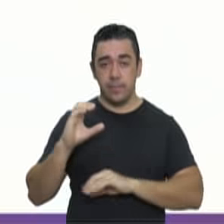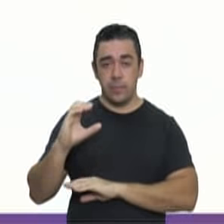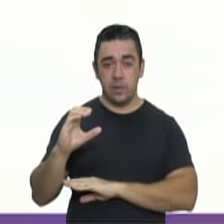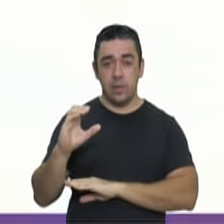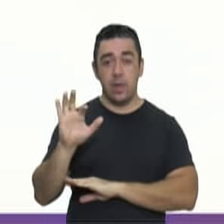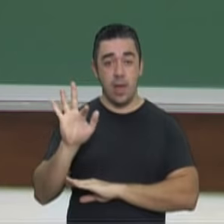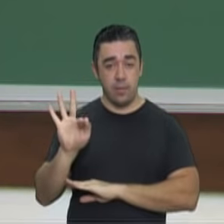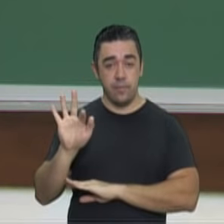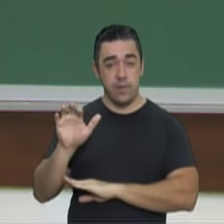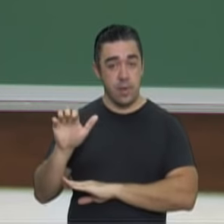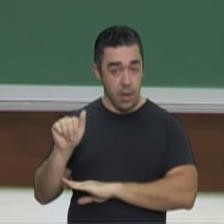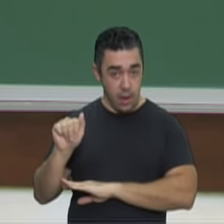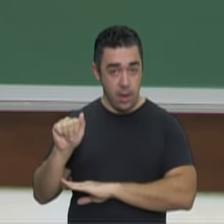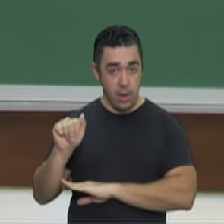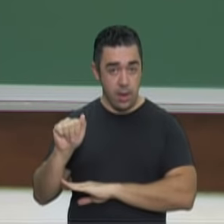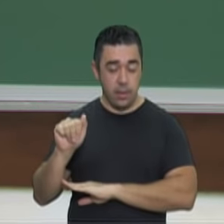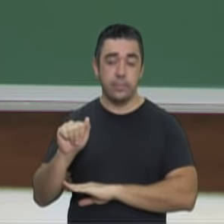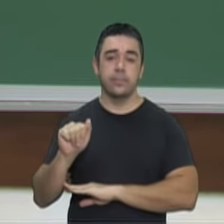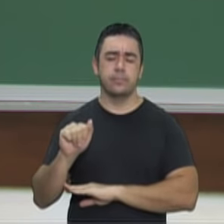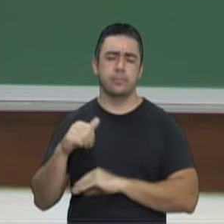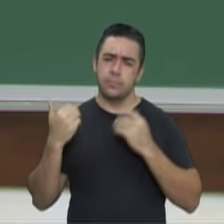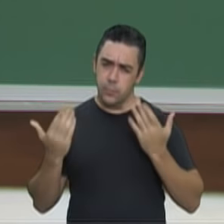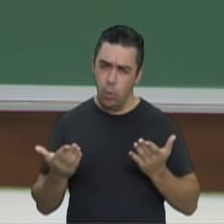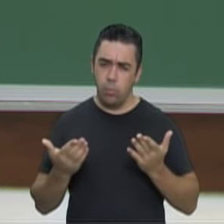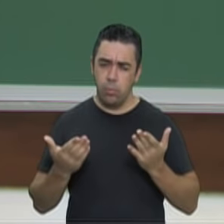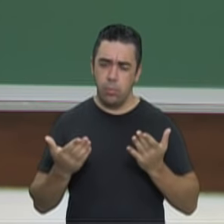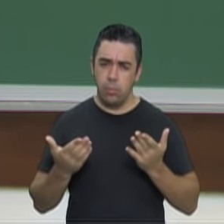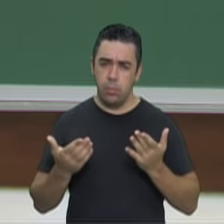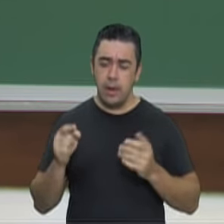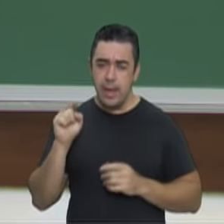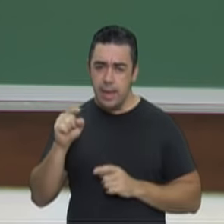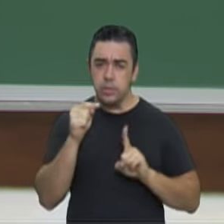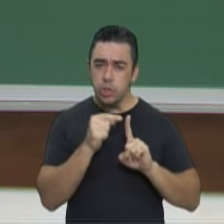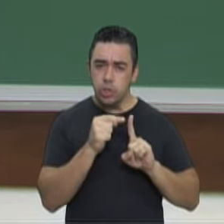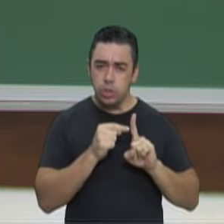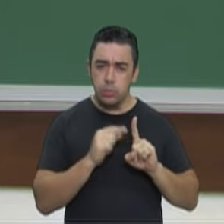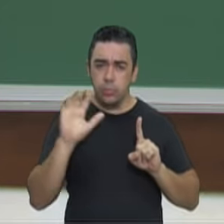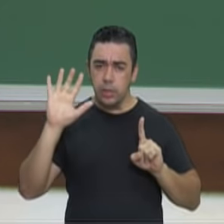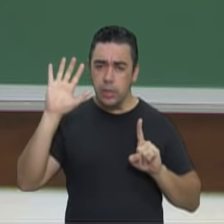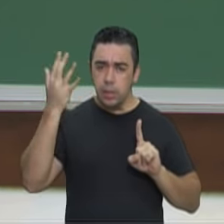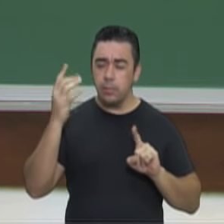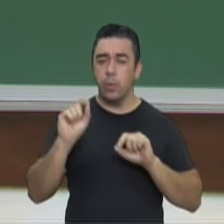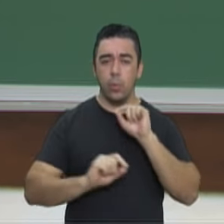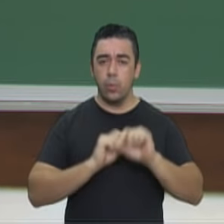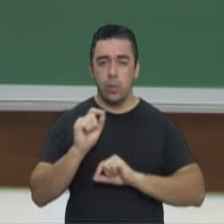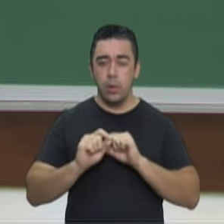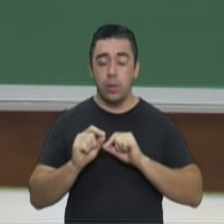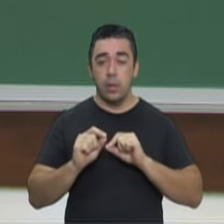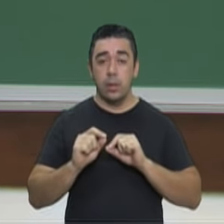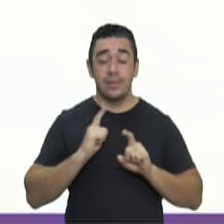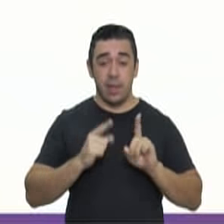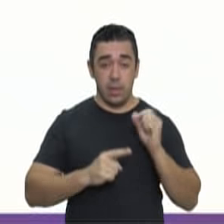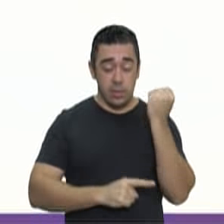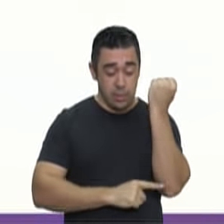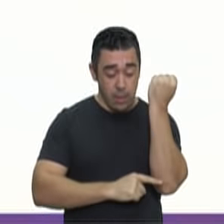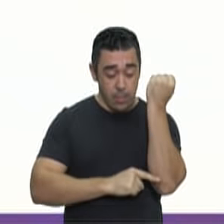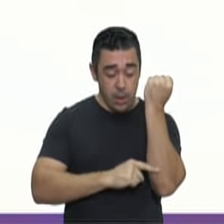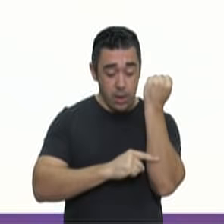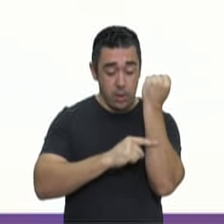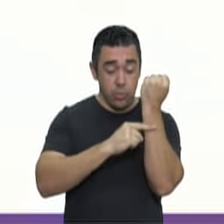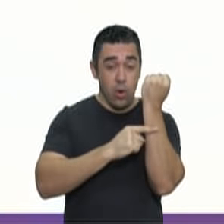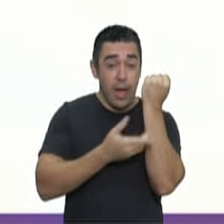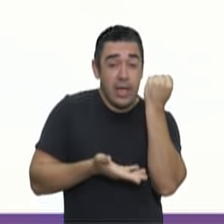CFA. Então, esse tipo climático, ele apresenta temperaturas superiores